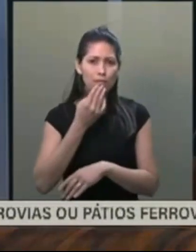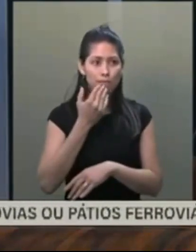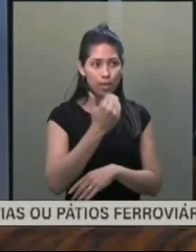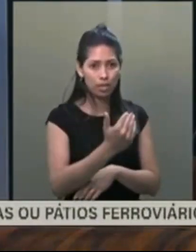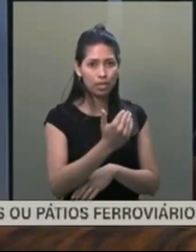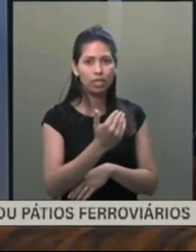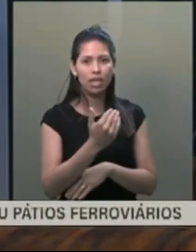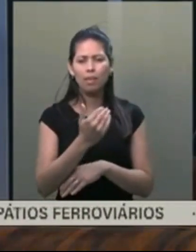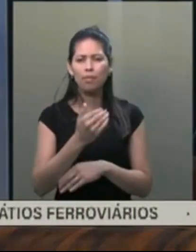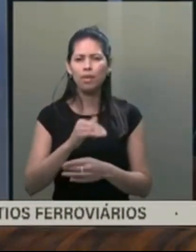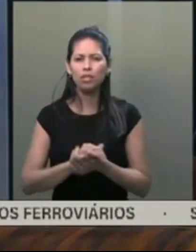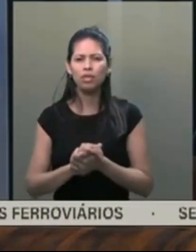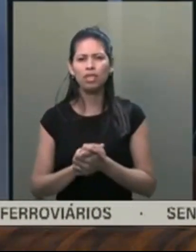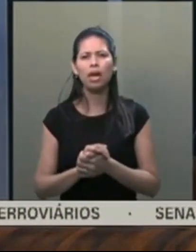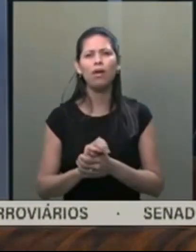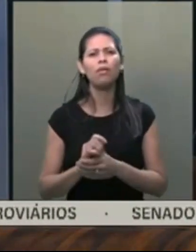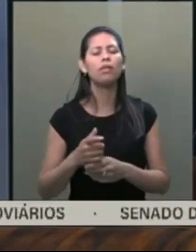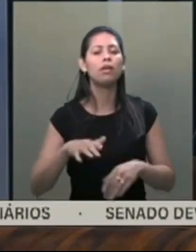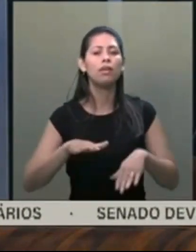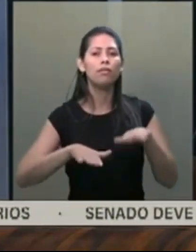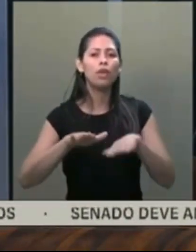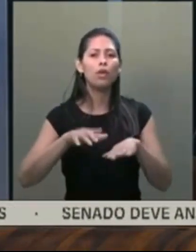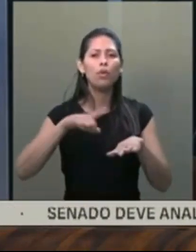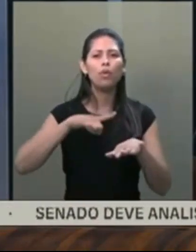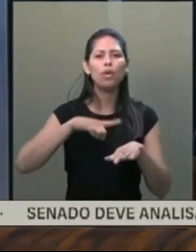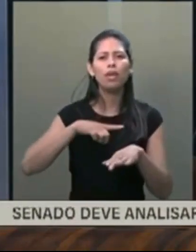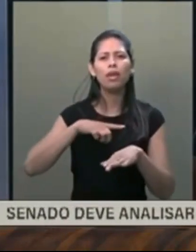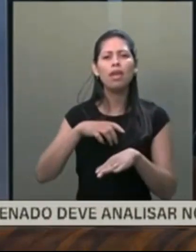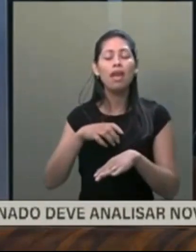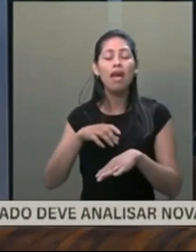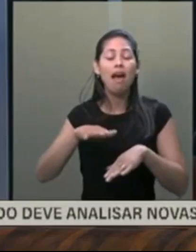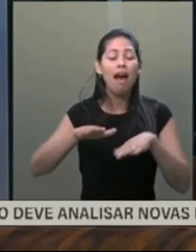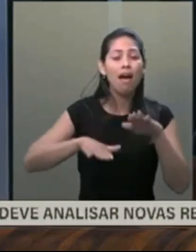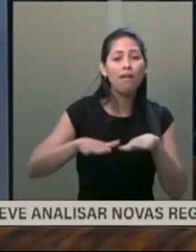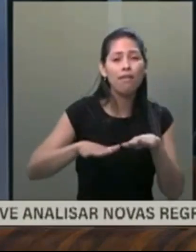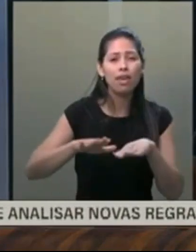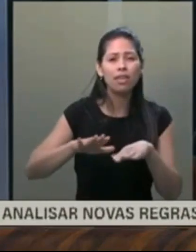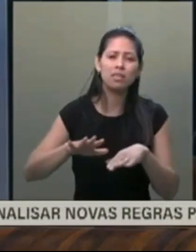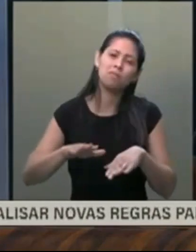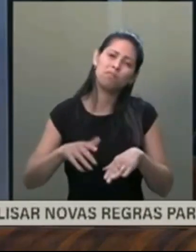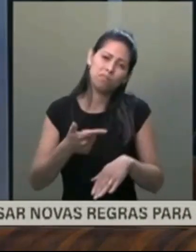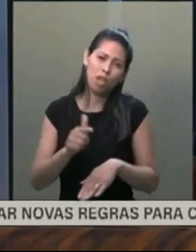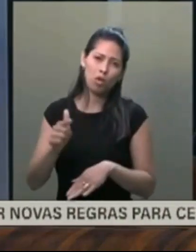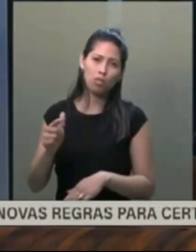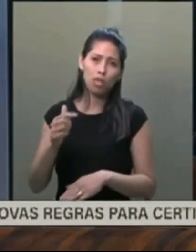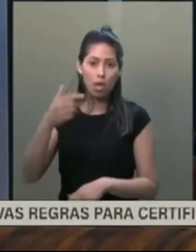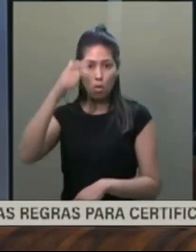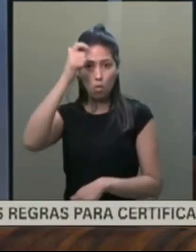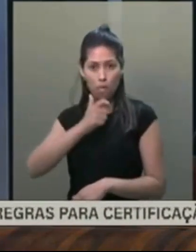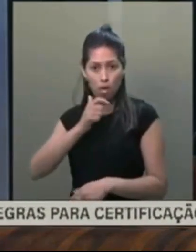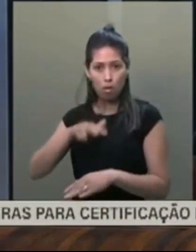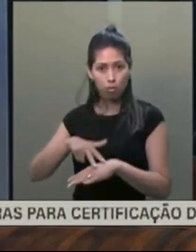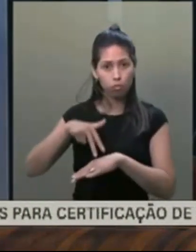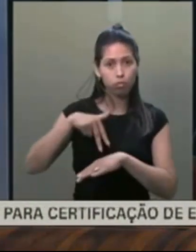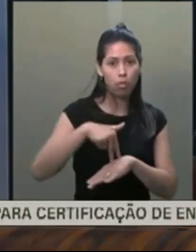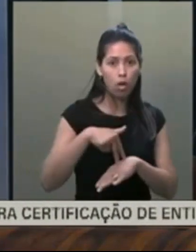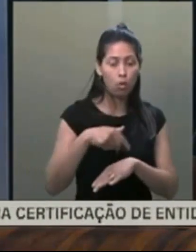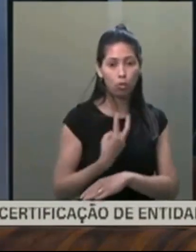de ministros do Supremo, sendo 2 deles de minha autoria.